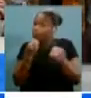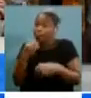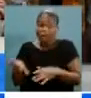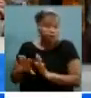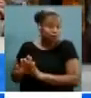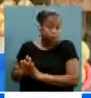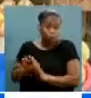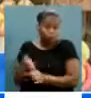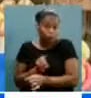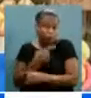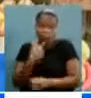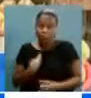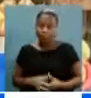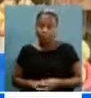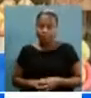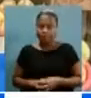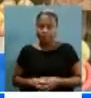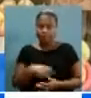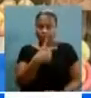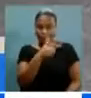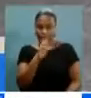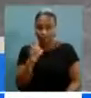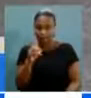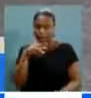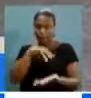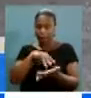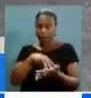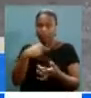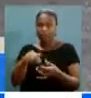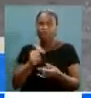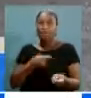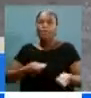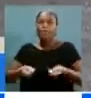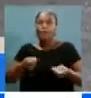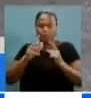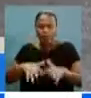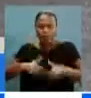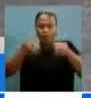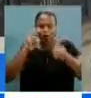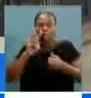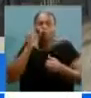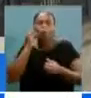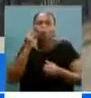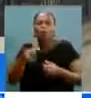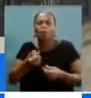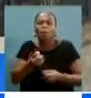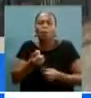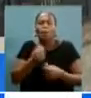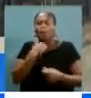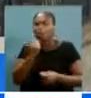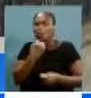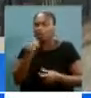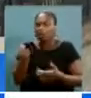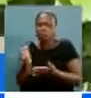produtos. A TCV no Mindelo esteve nos mercados da cidade para constatar como andam os preços de